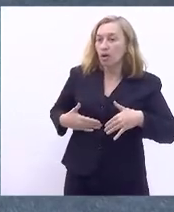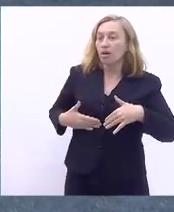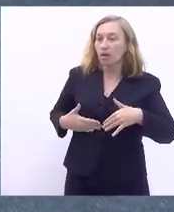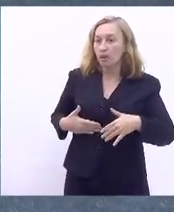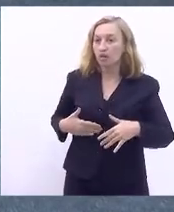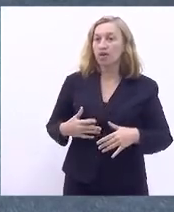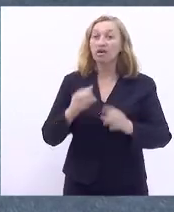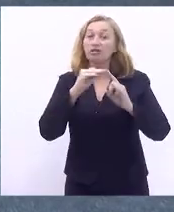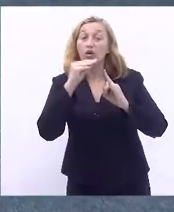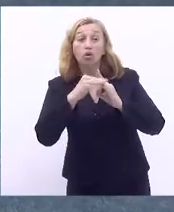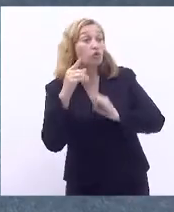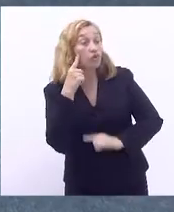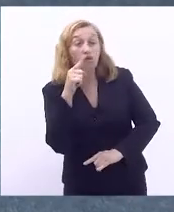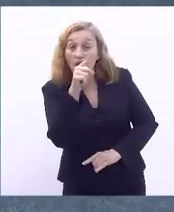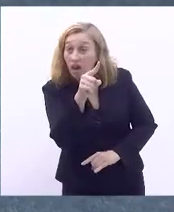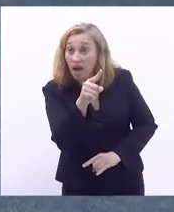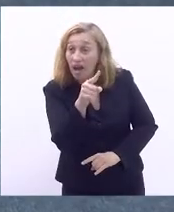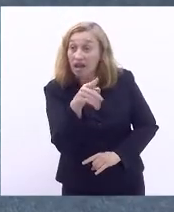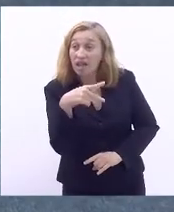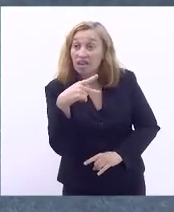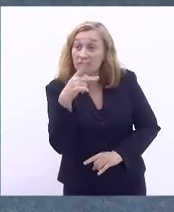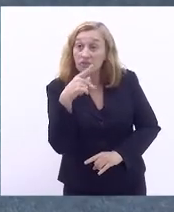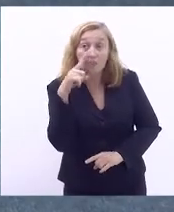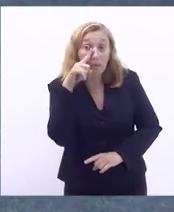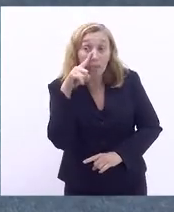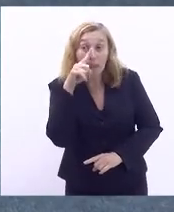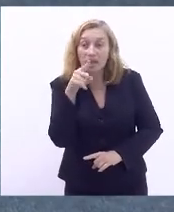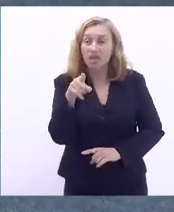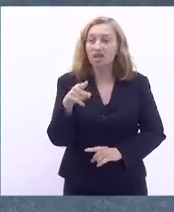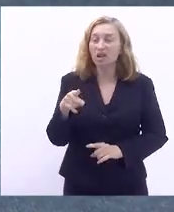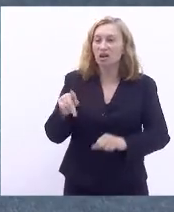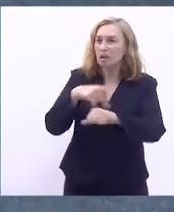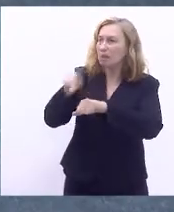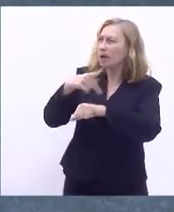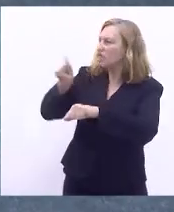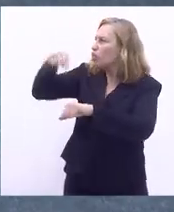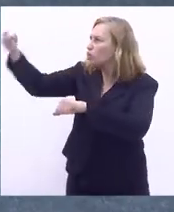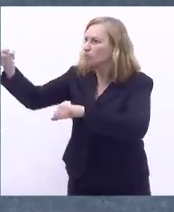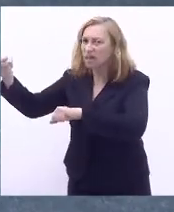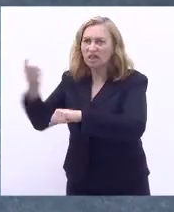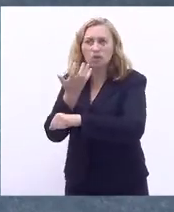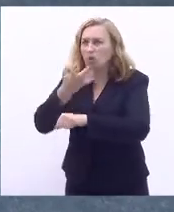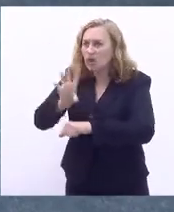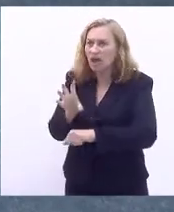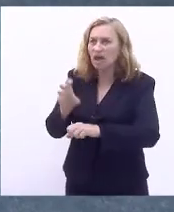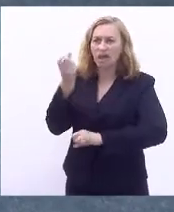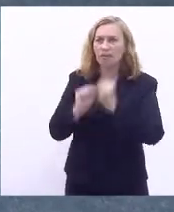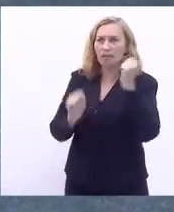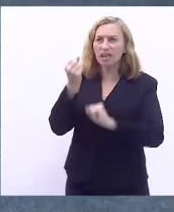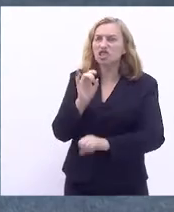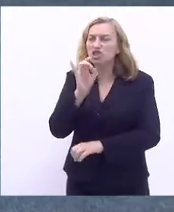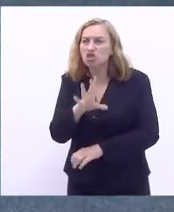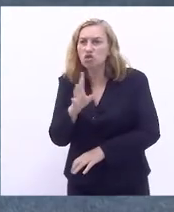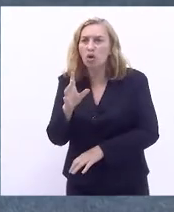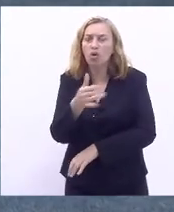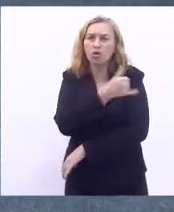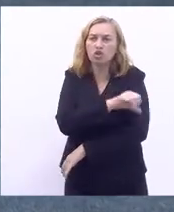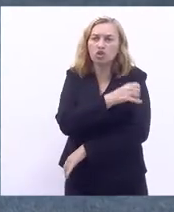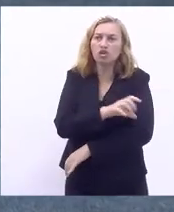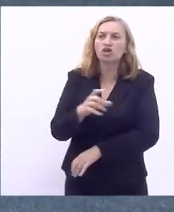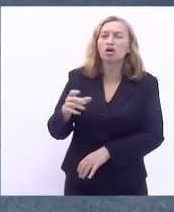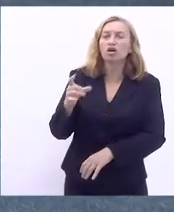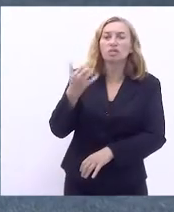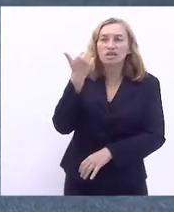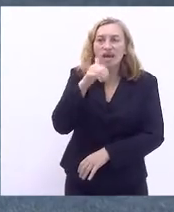dessa siderúrgica. Nenhum país do mundo queria essa siderúrgica do Atlântico, nenhum. Só o Rio de Janeiro, só o sem vergonha do Sérgio